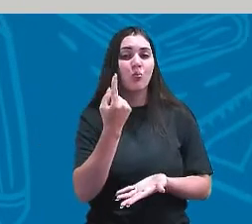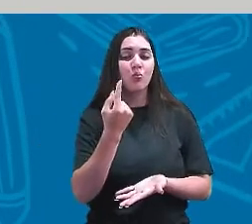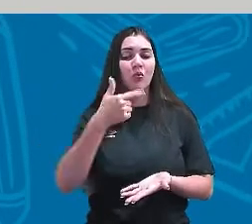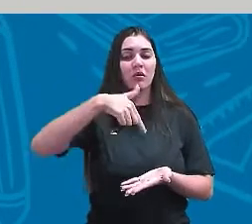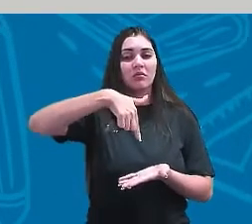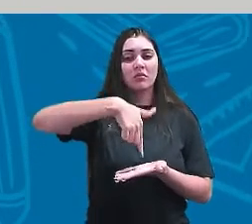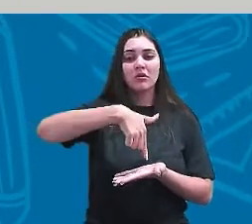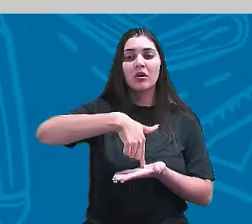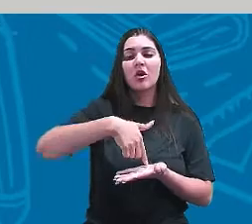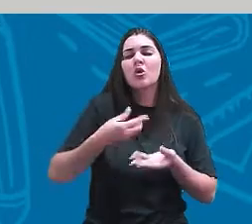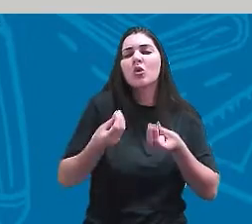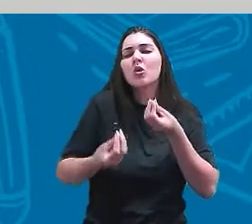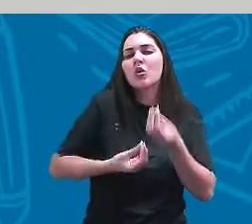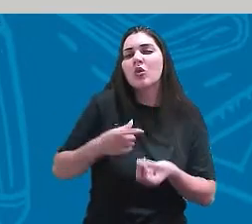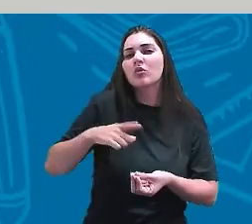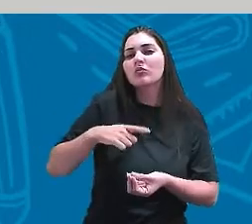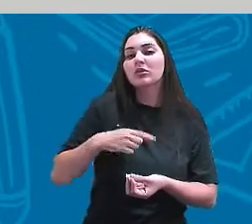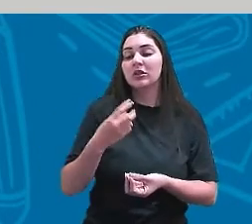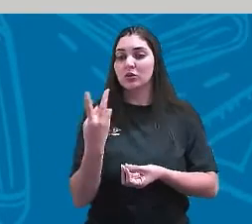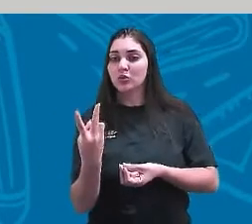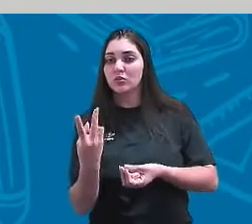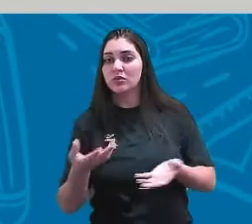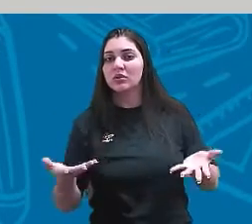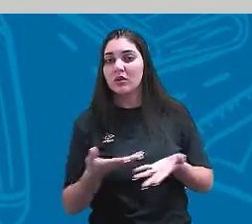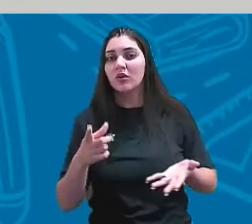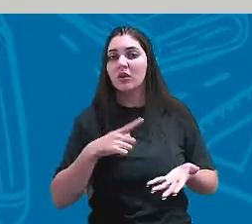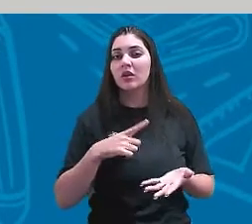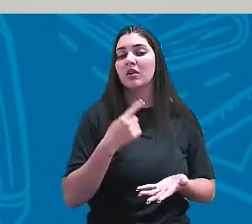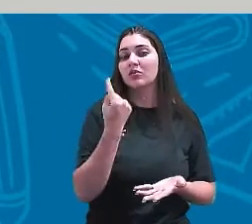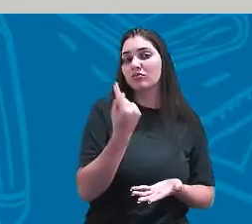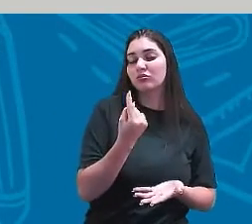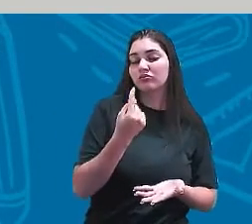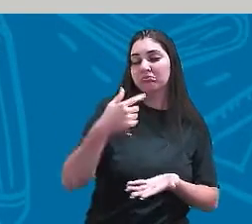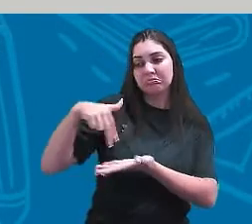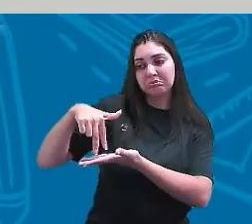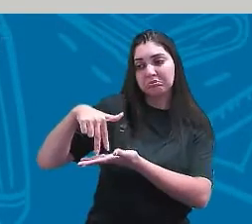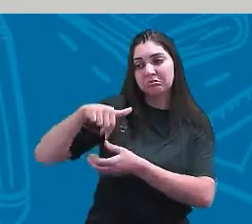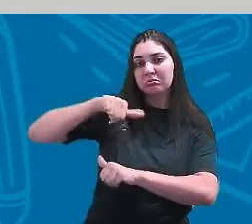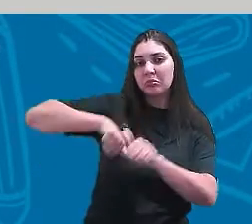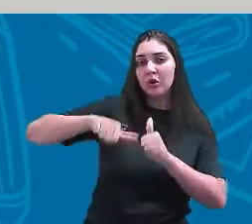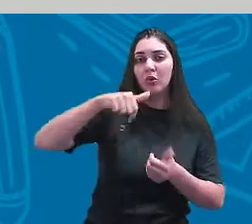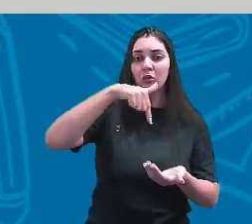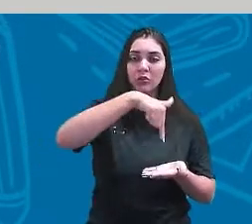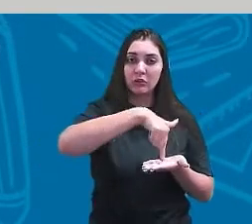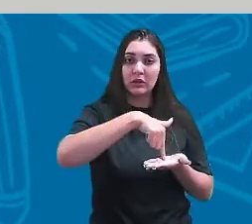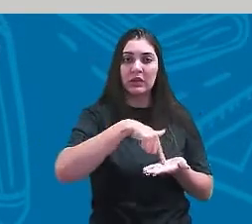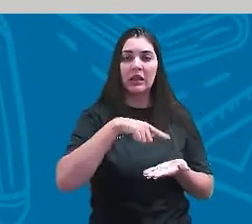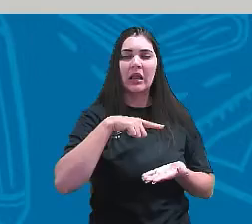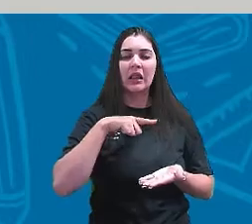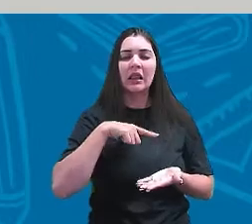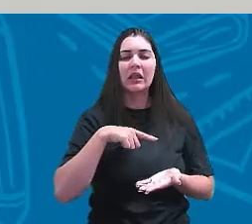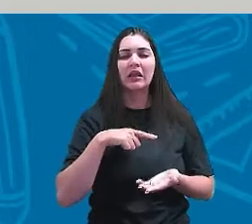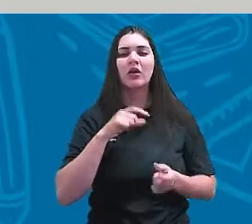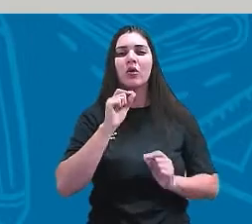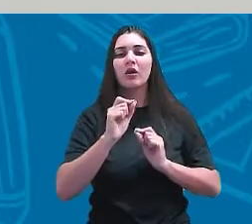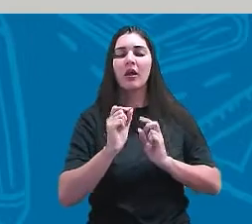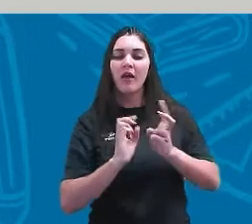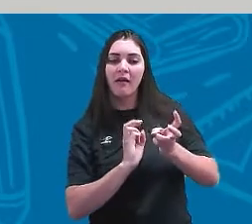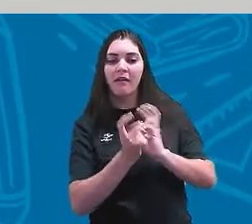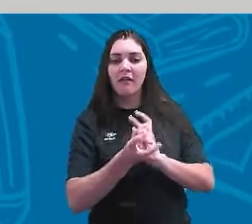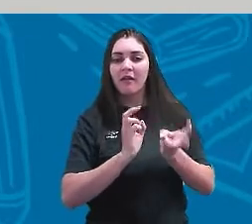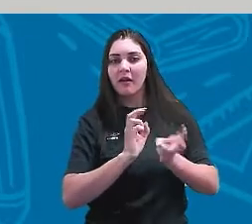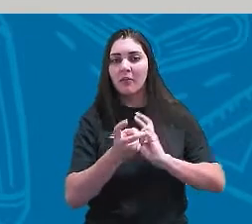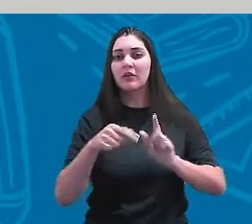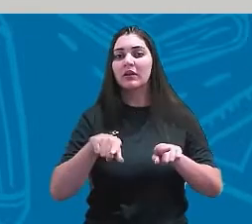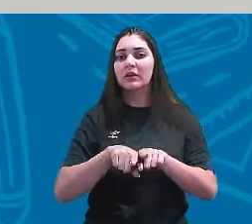professora, como de duas ele passou para só uma? Lembramos que a capoeira, que também é um folclore, então, começou a se dizer que